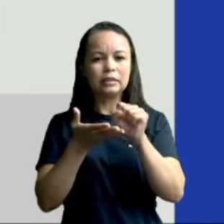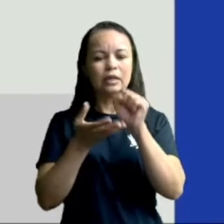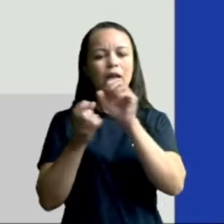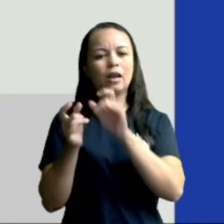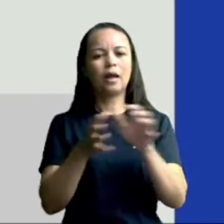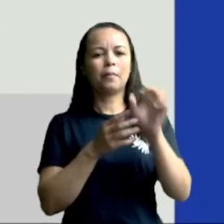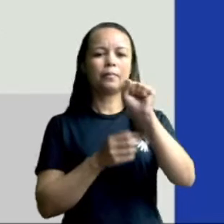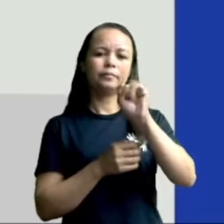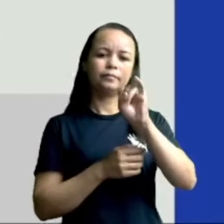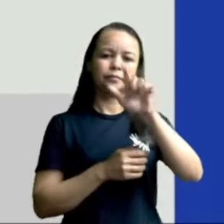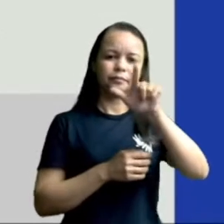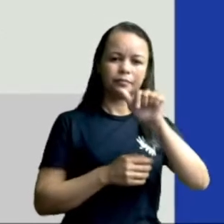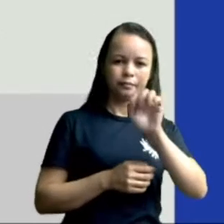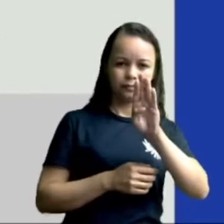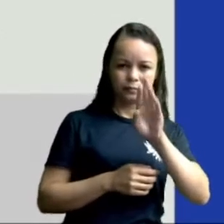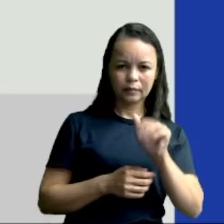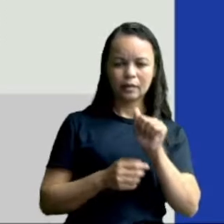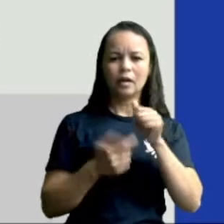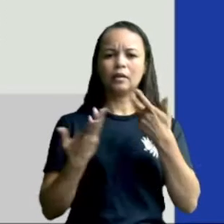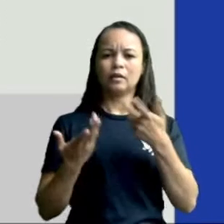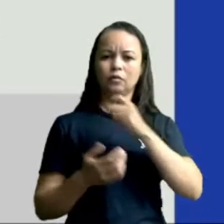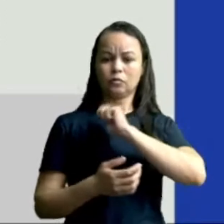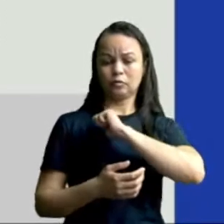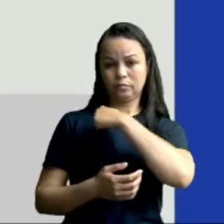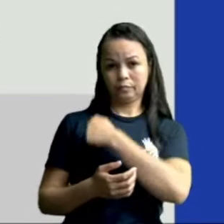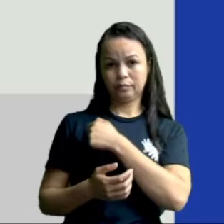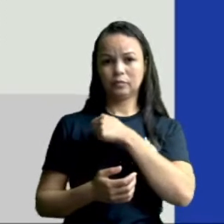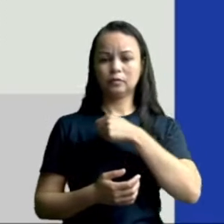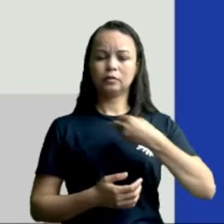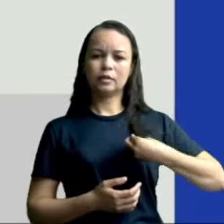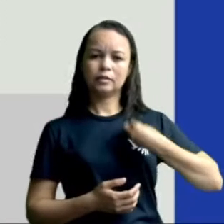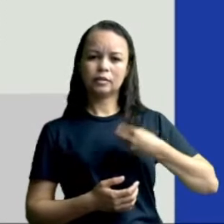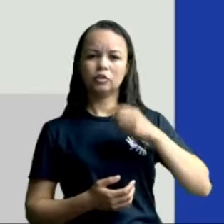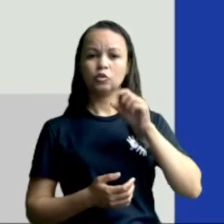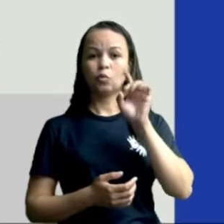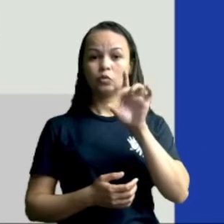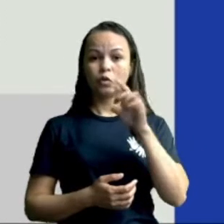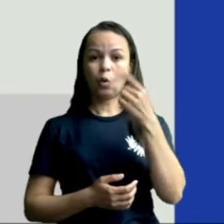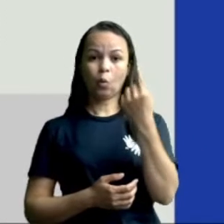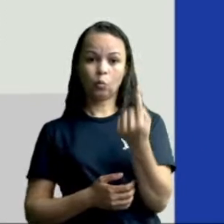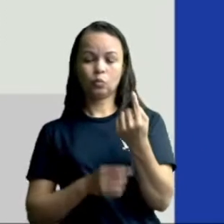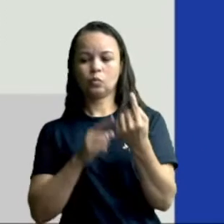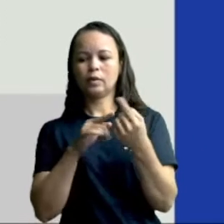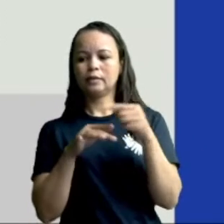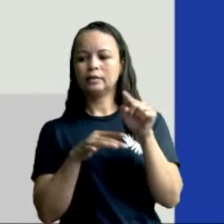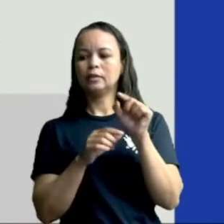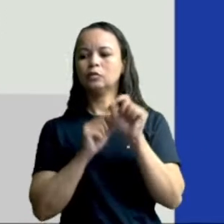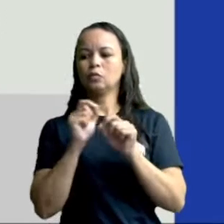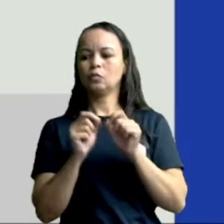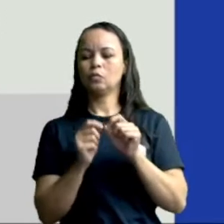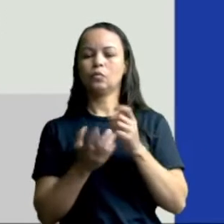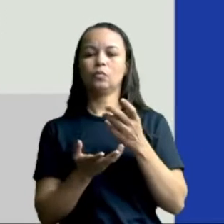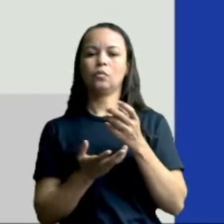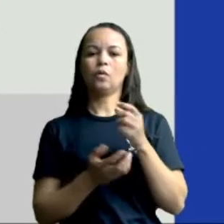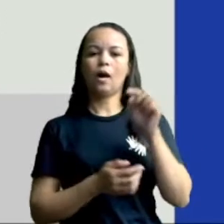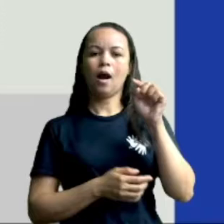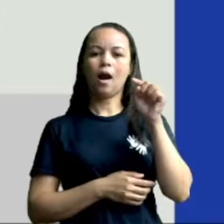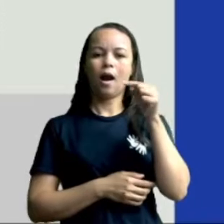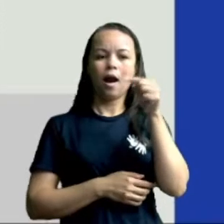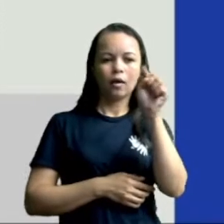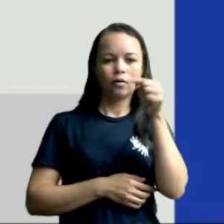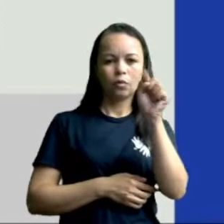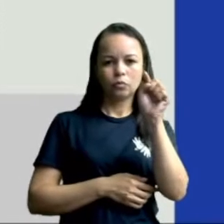palavra. Na língua espanhola, só existe um acento gráfico, la tilde, que é o nosso acento